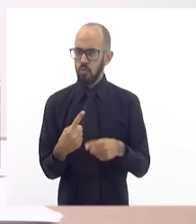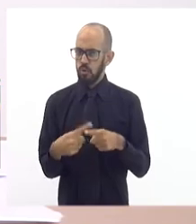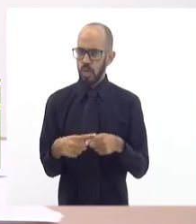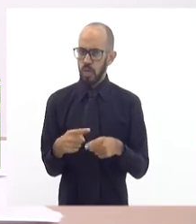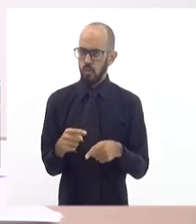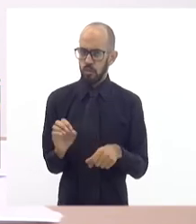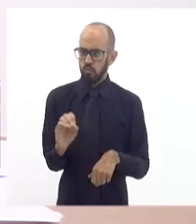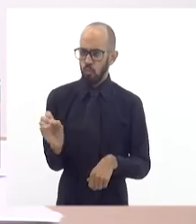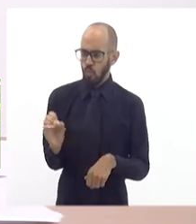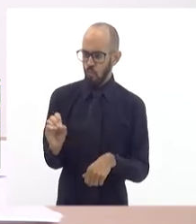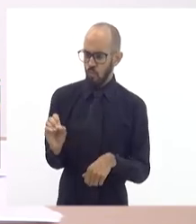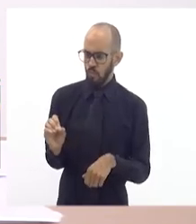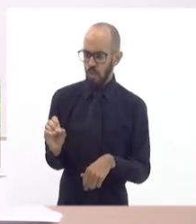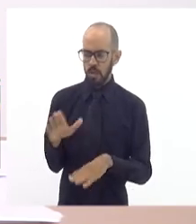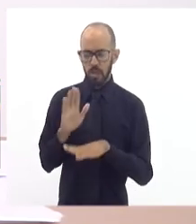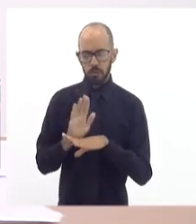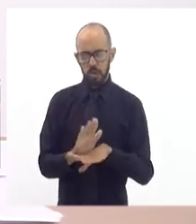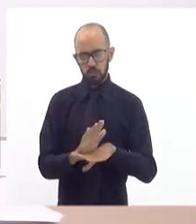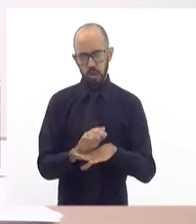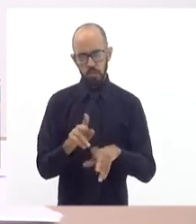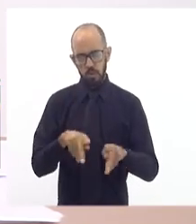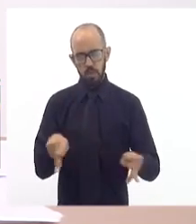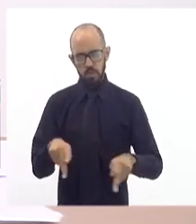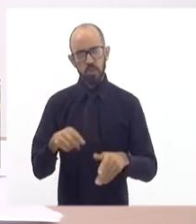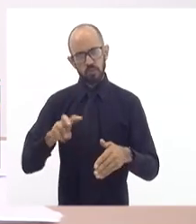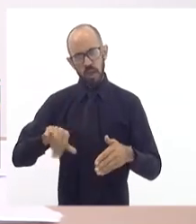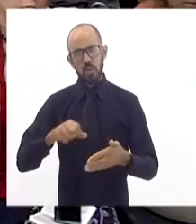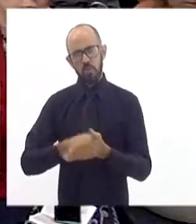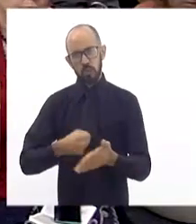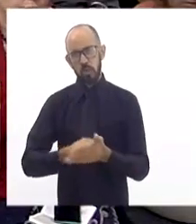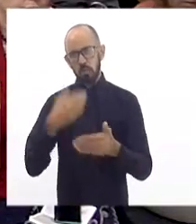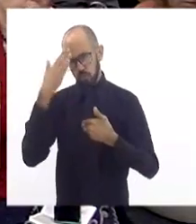população da região que nós vamos dar conta sobre isso muito obrigada